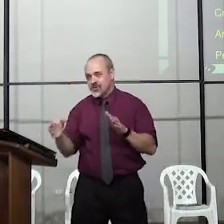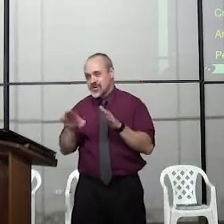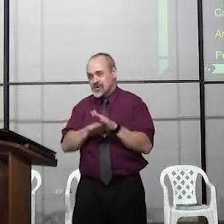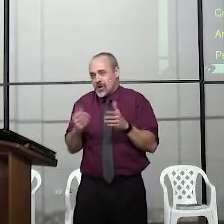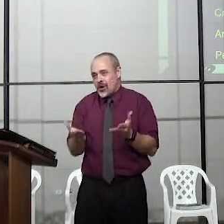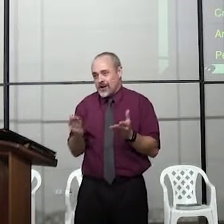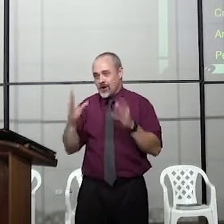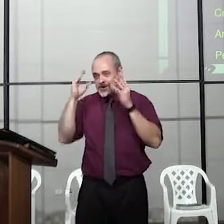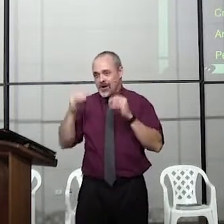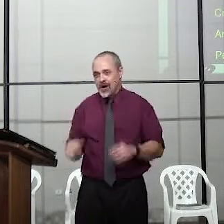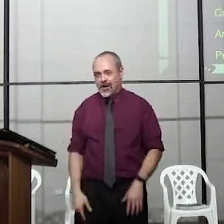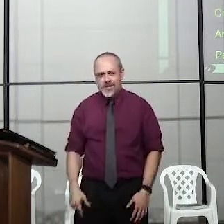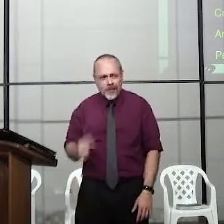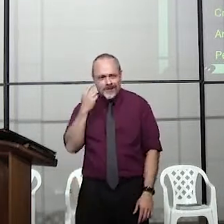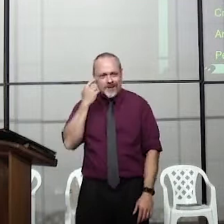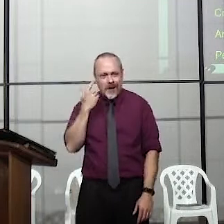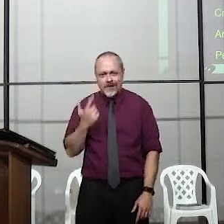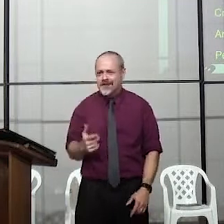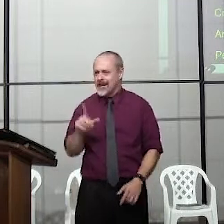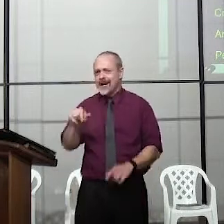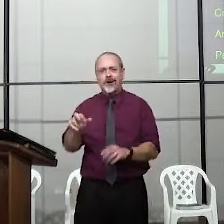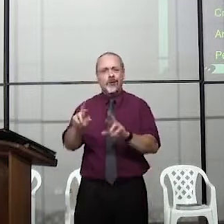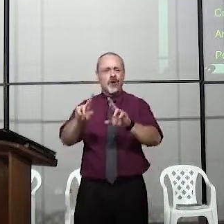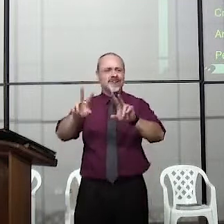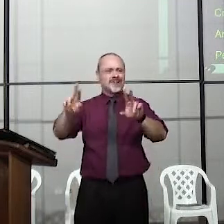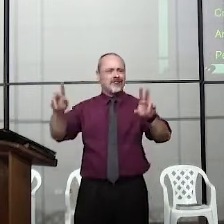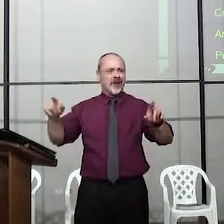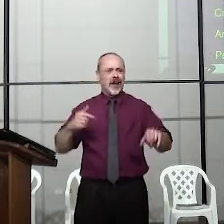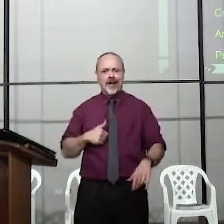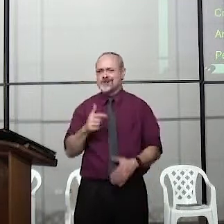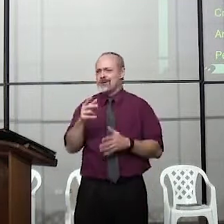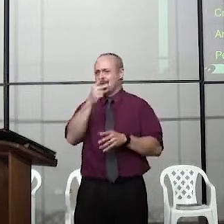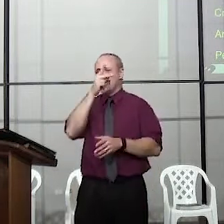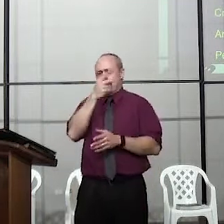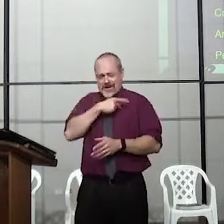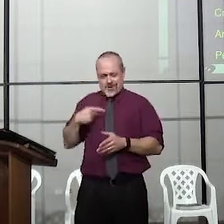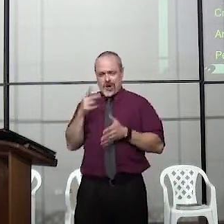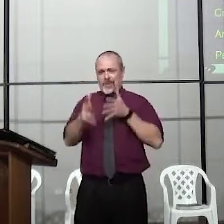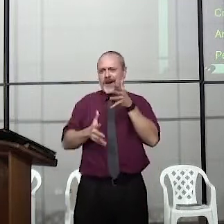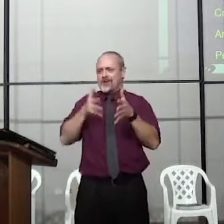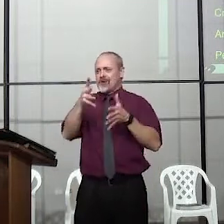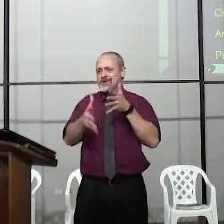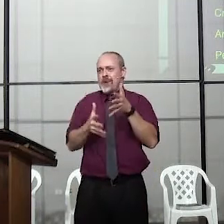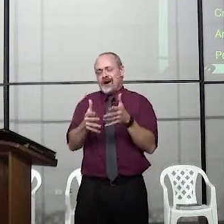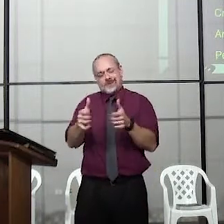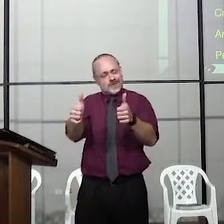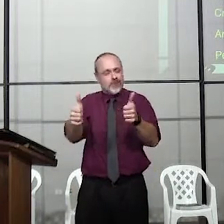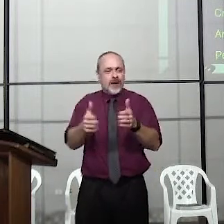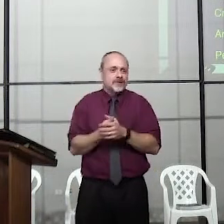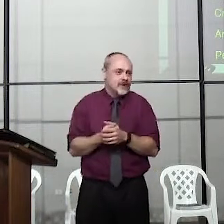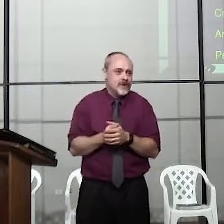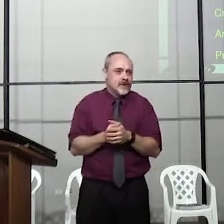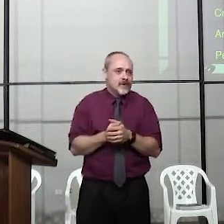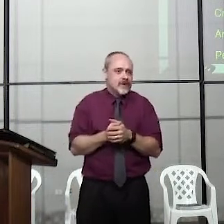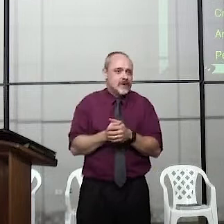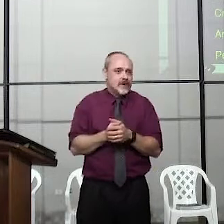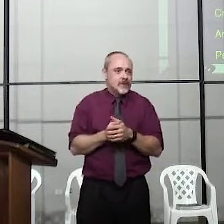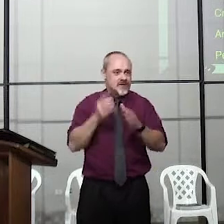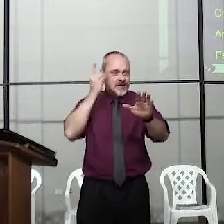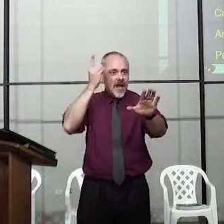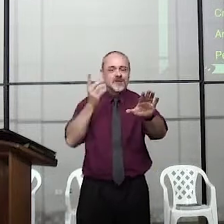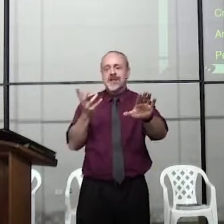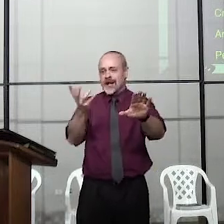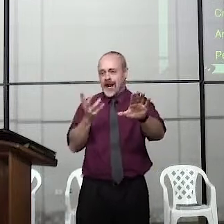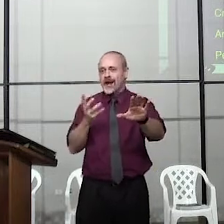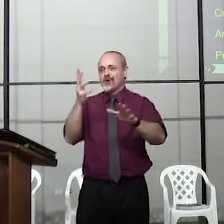Talvez você chegou aqui hoje à noite pensando que seria alguma coisa diferente, um pastor pregando com as mãos. Tudo bem.